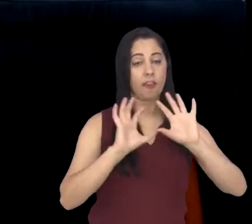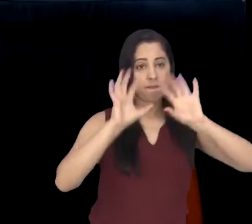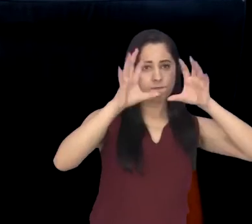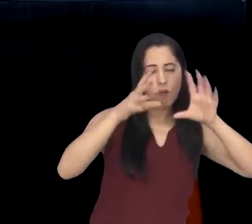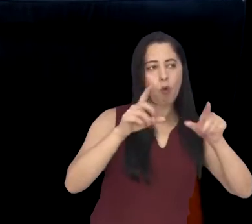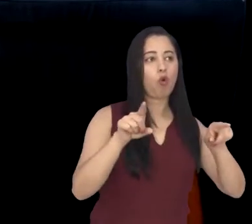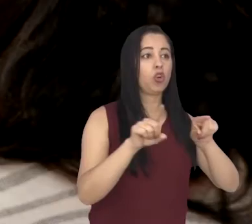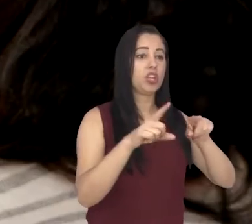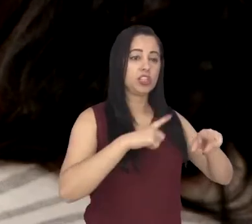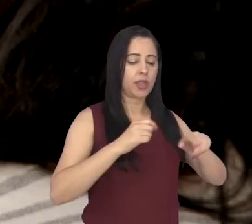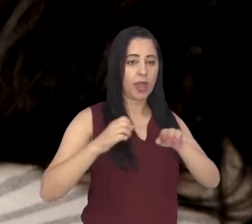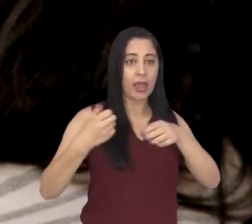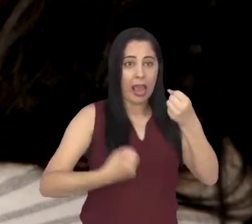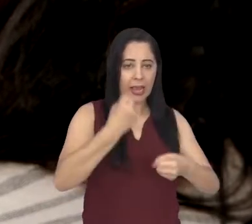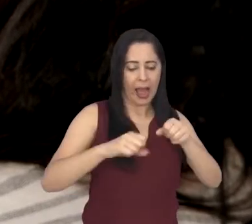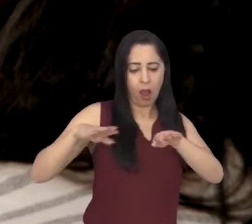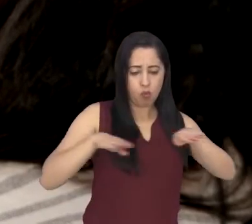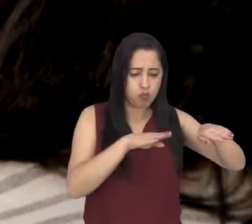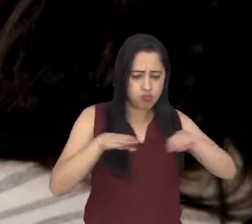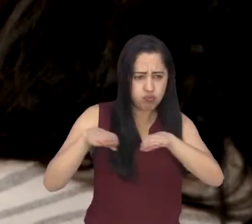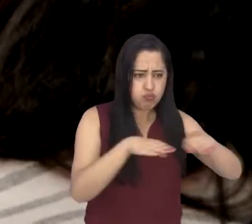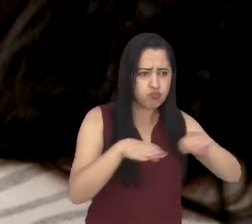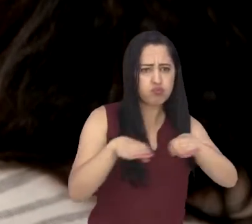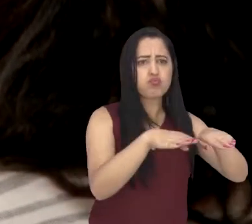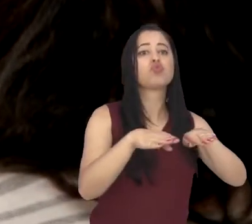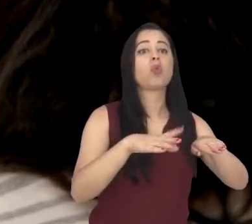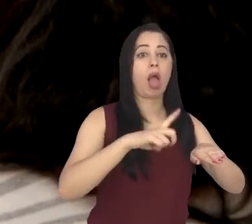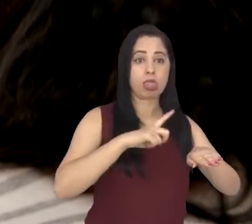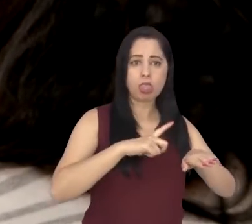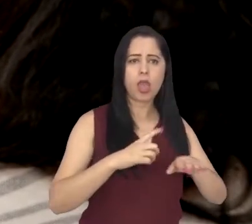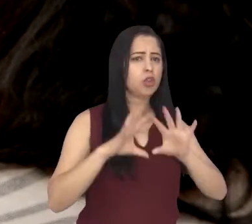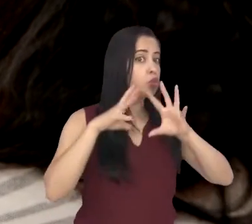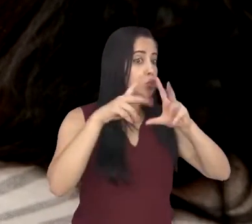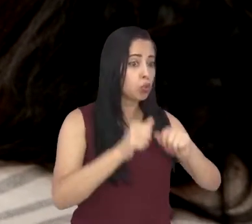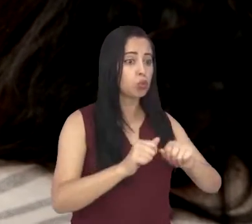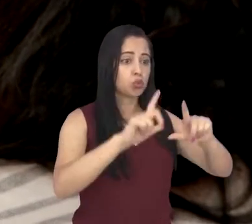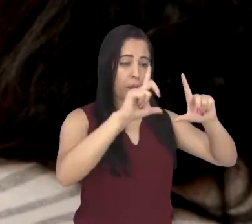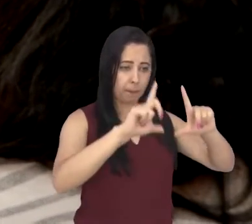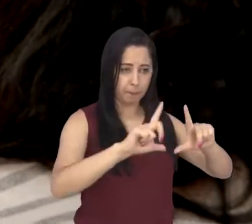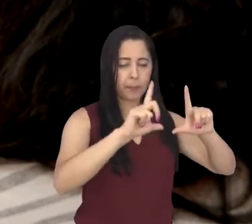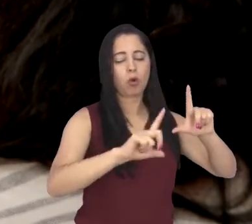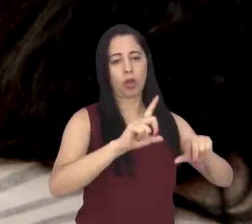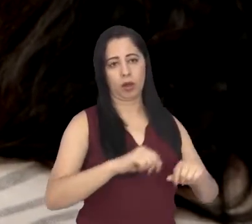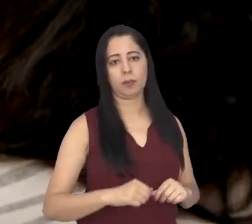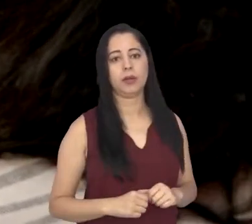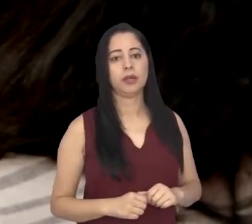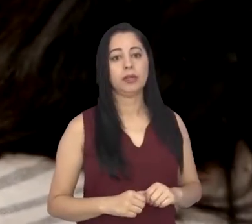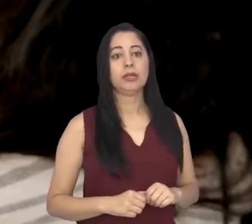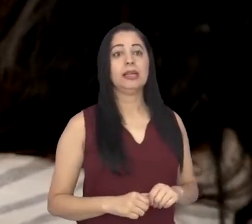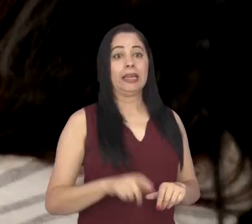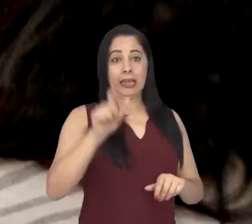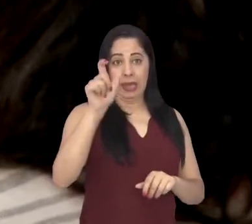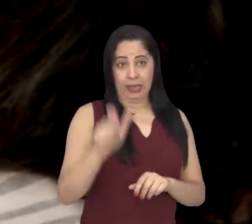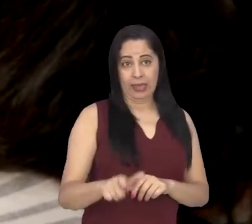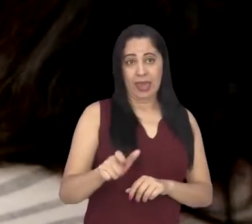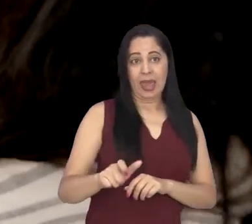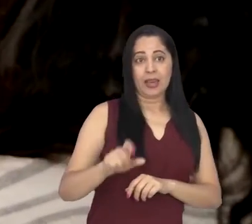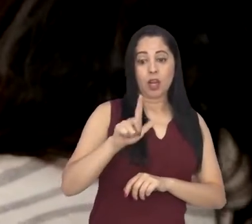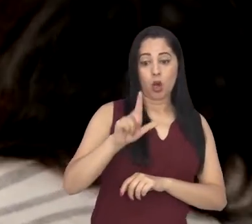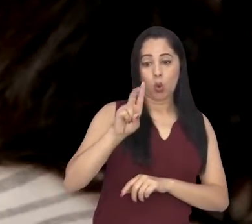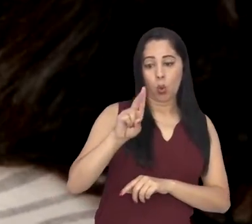Fórmula Indy. Ele foi comprando tudo. A Globo começou a assustar. Enfim, aí ele me chamou. Ele começava a mandar amigos meus, como